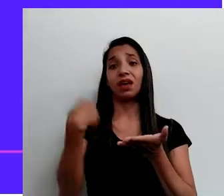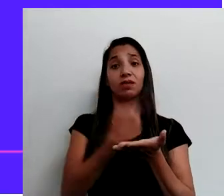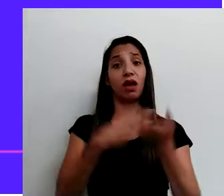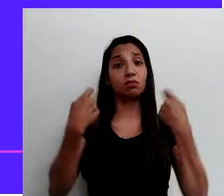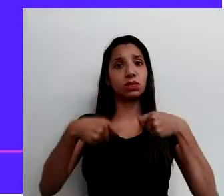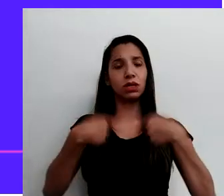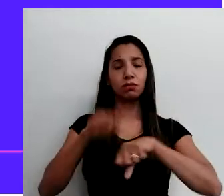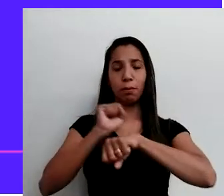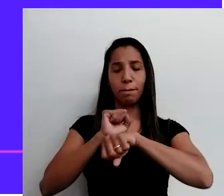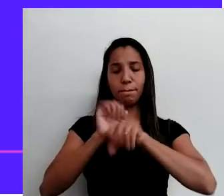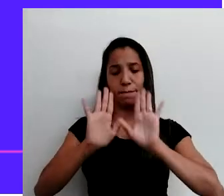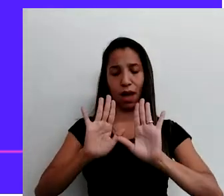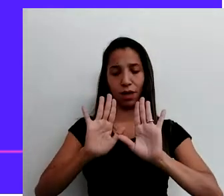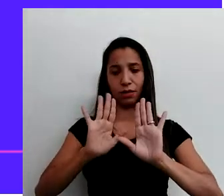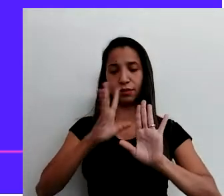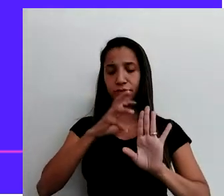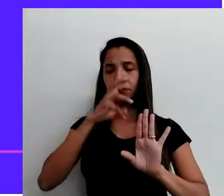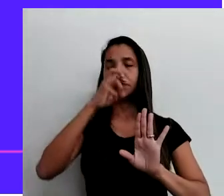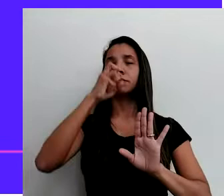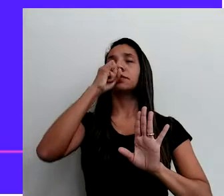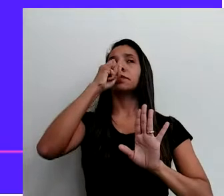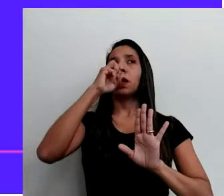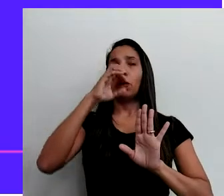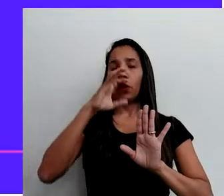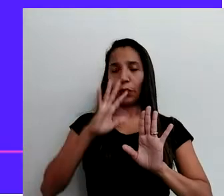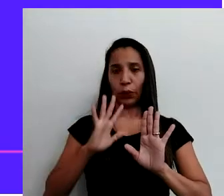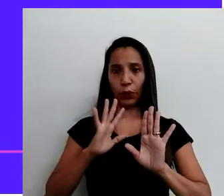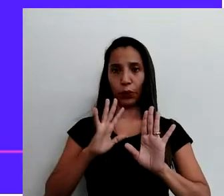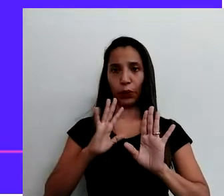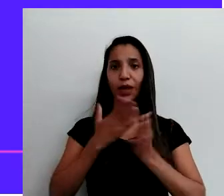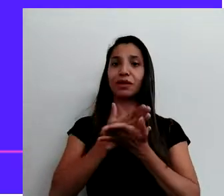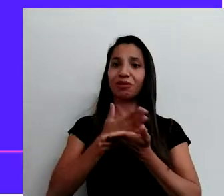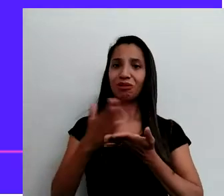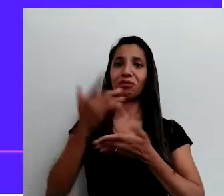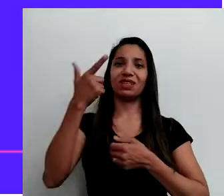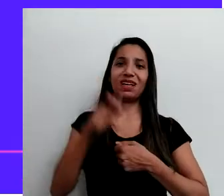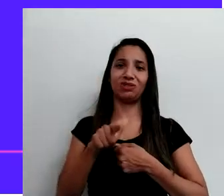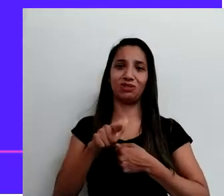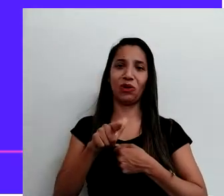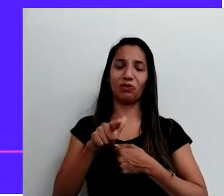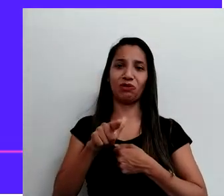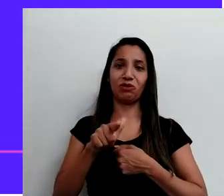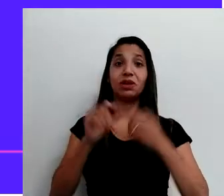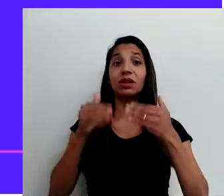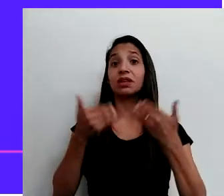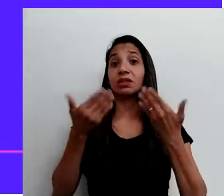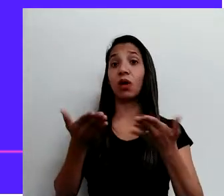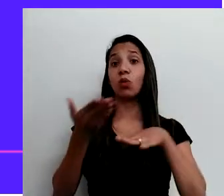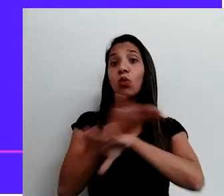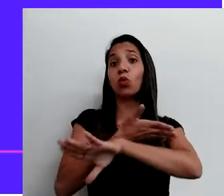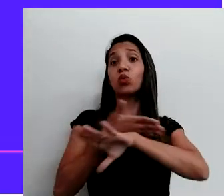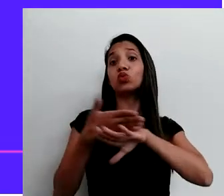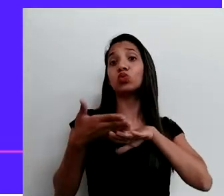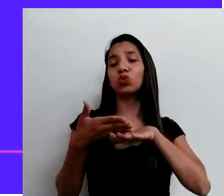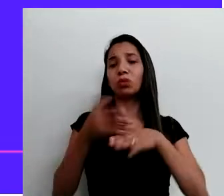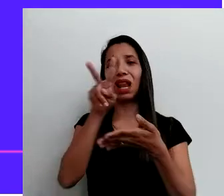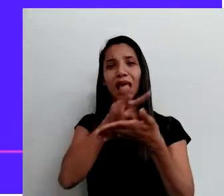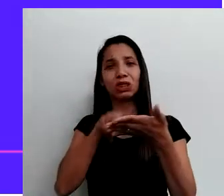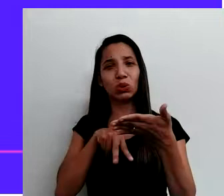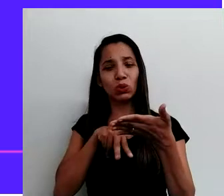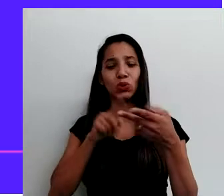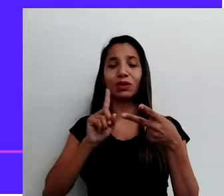começar de novo. O hábito da leitura e também a própria televisão, com a concorrência da internet,